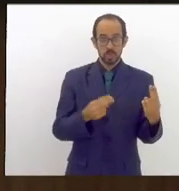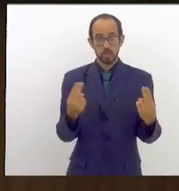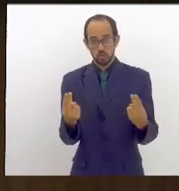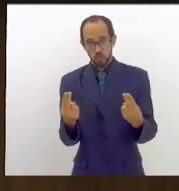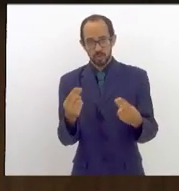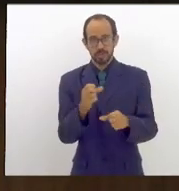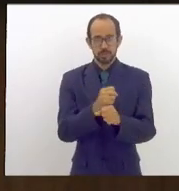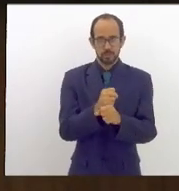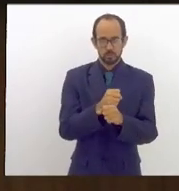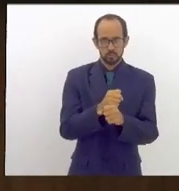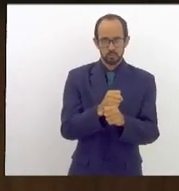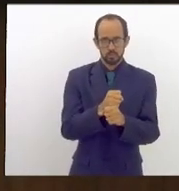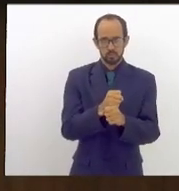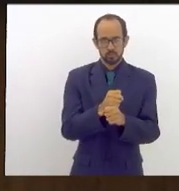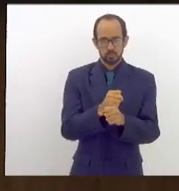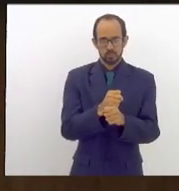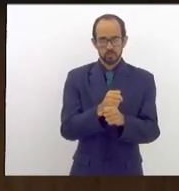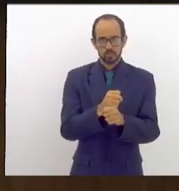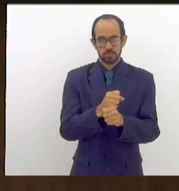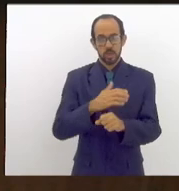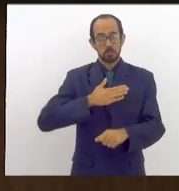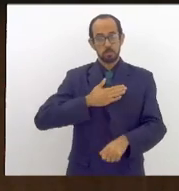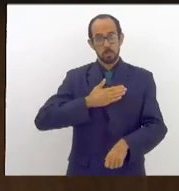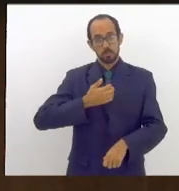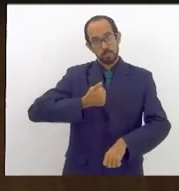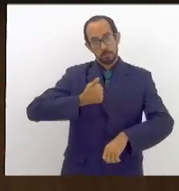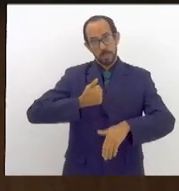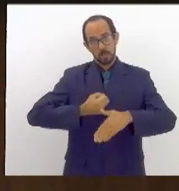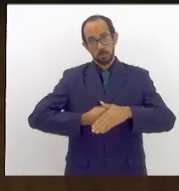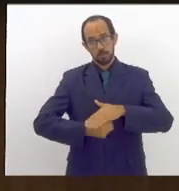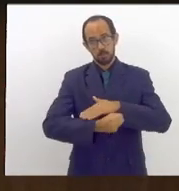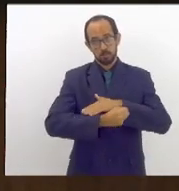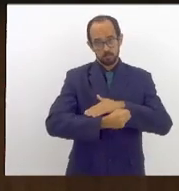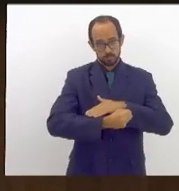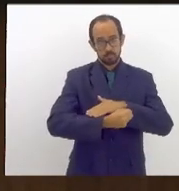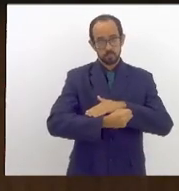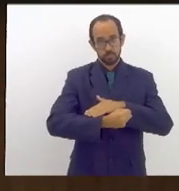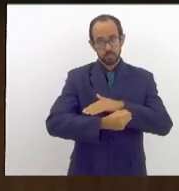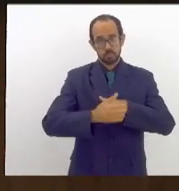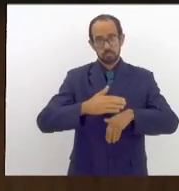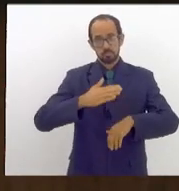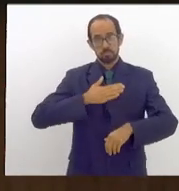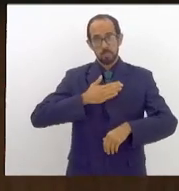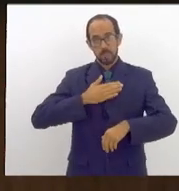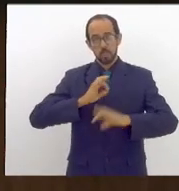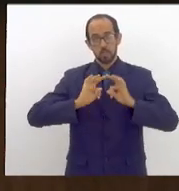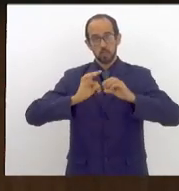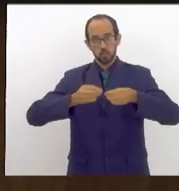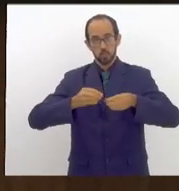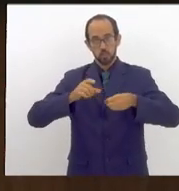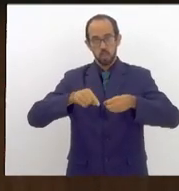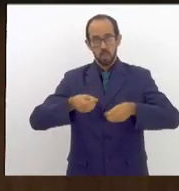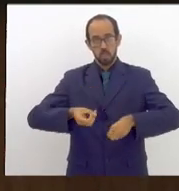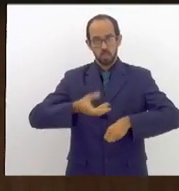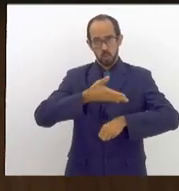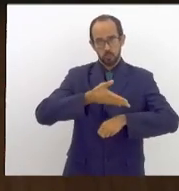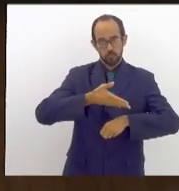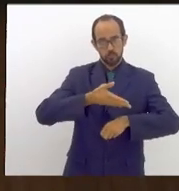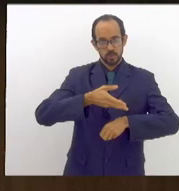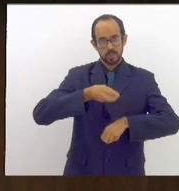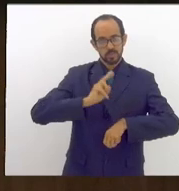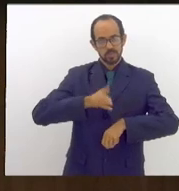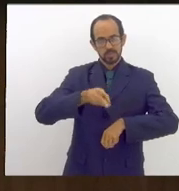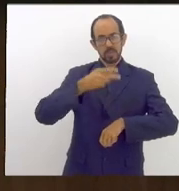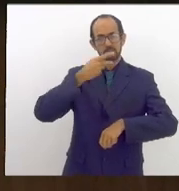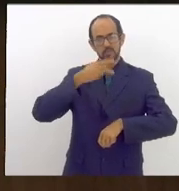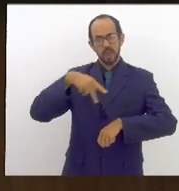primeiro mandato eu não tenho uma vida pública e tudo por mim se torna novo e a gente fala que a gente sempre lembra do primeiro